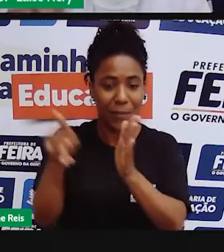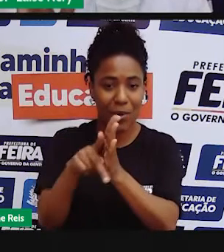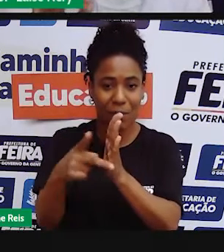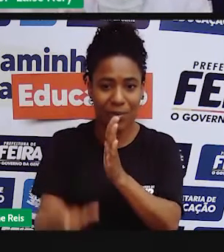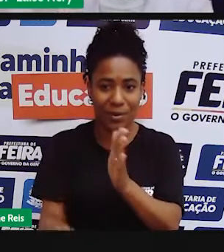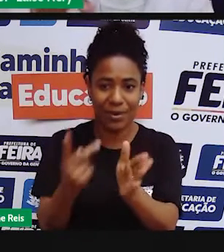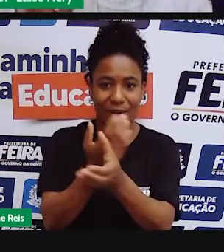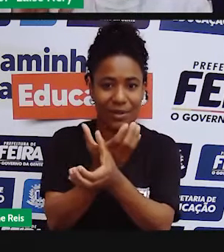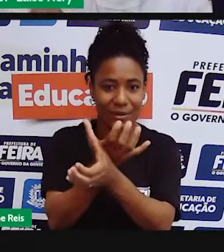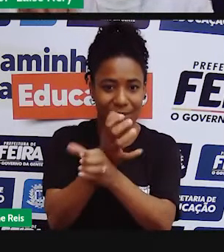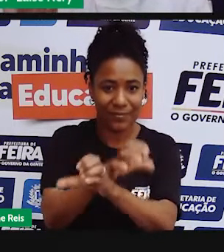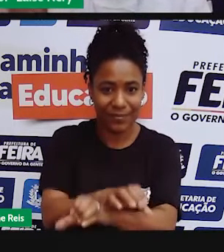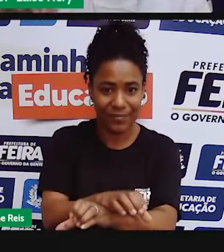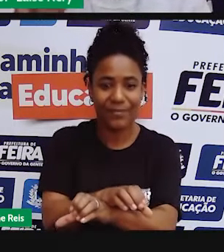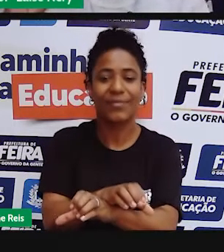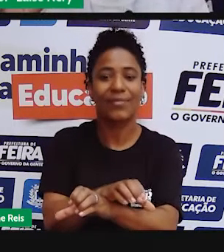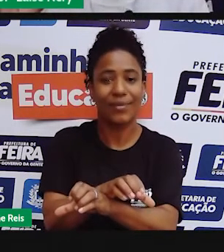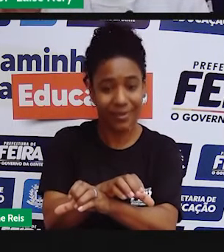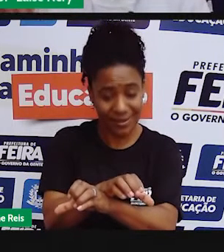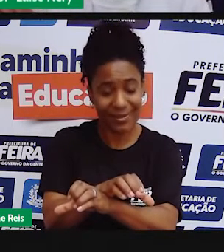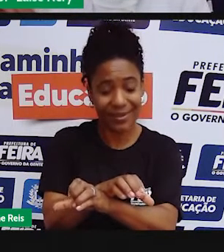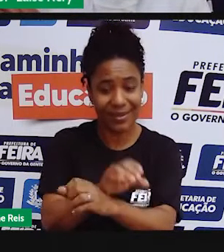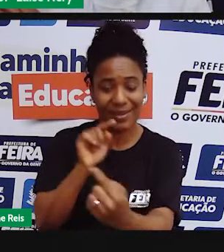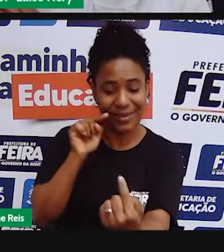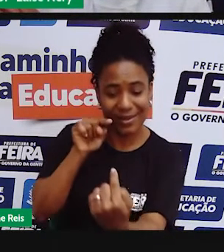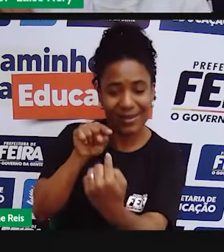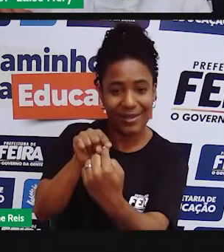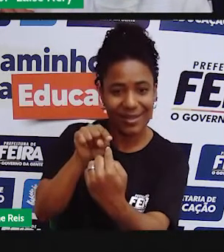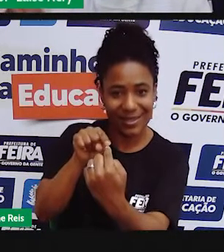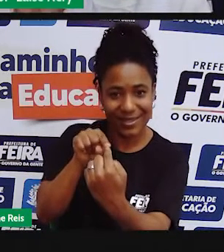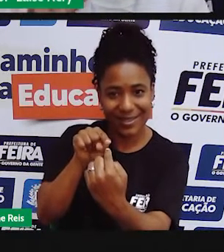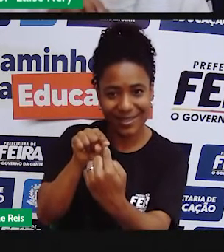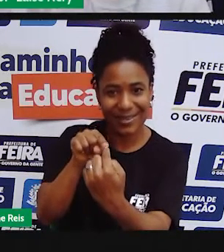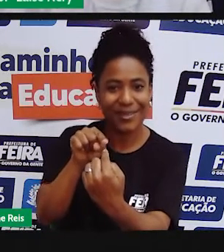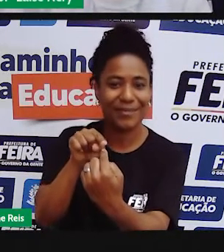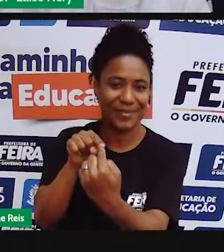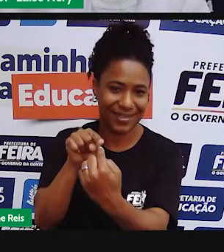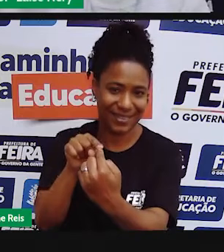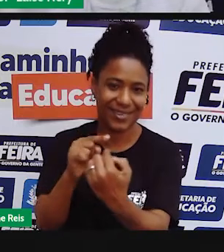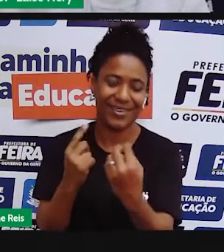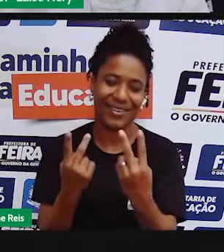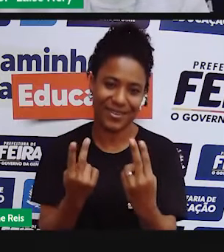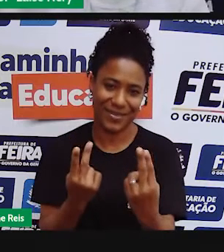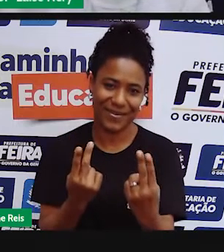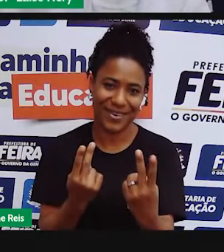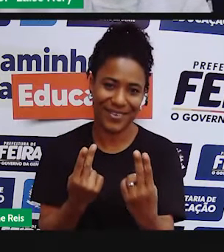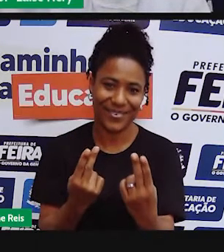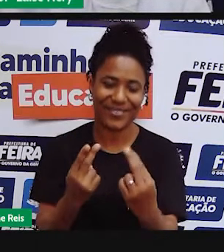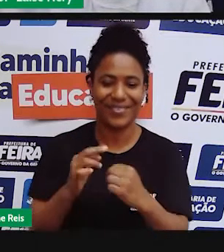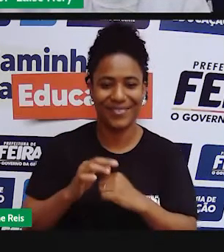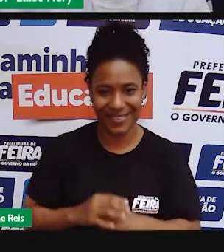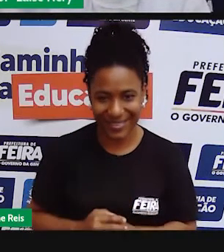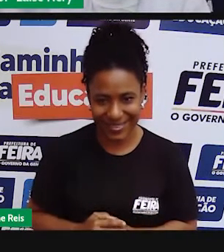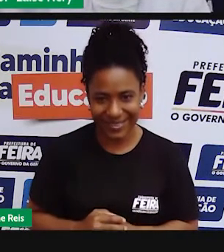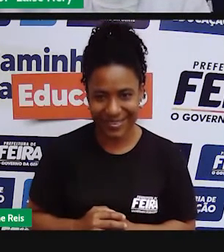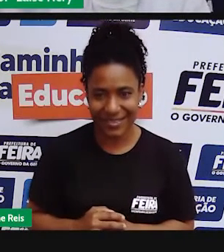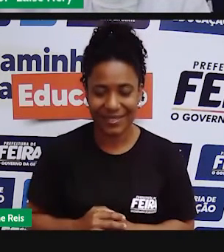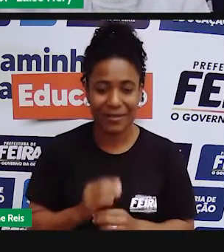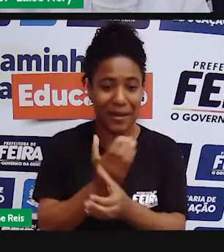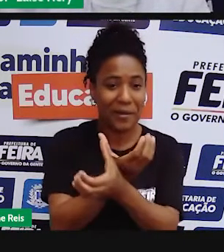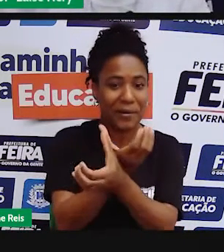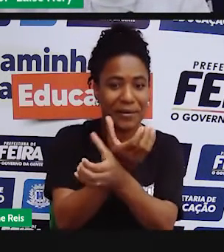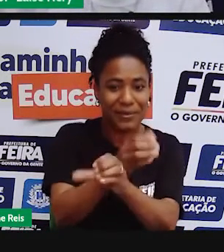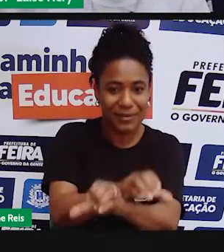vão se adaptar a viver nessas condições. E foi isso que a gente acabou de falar, né?